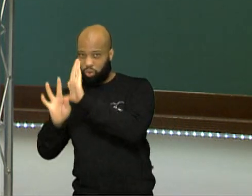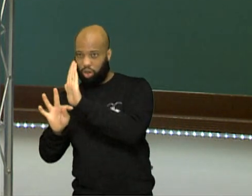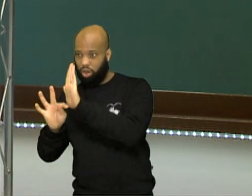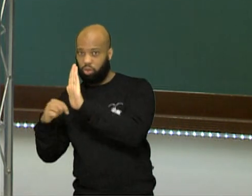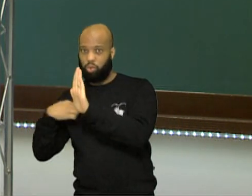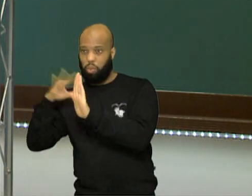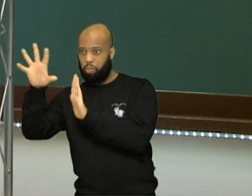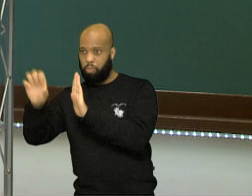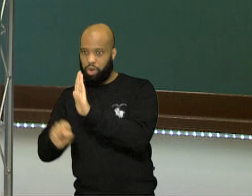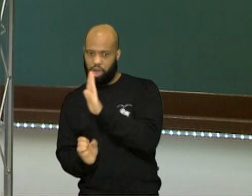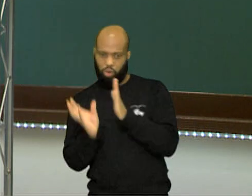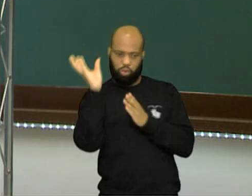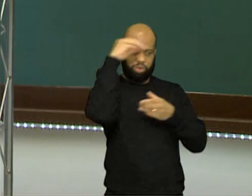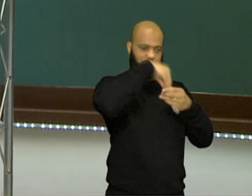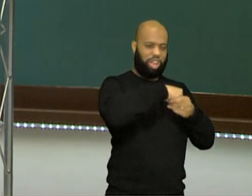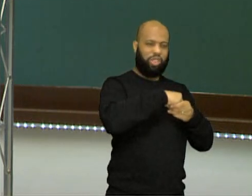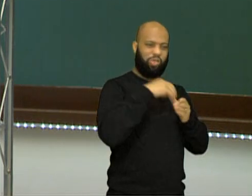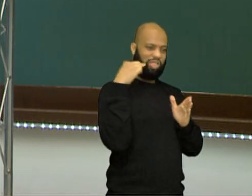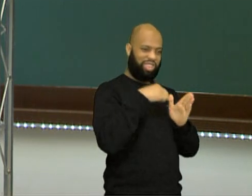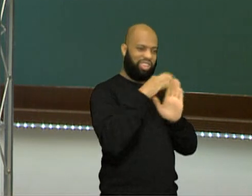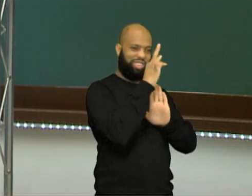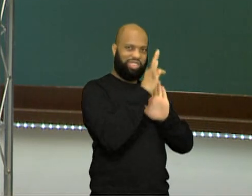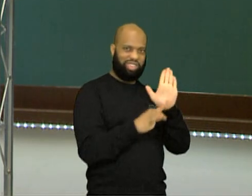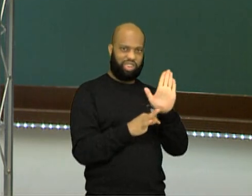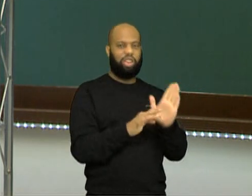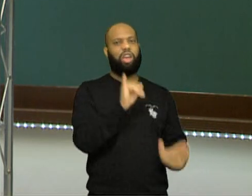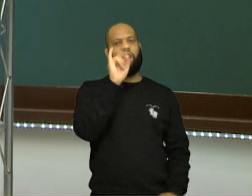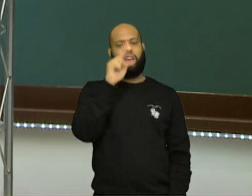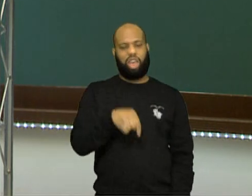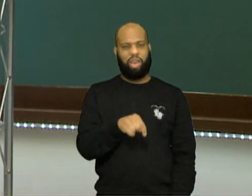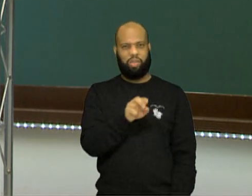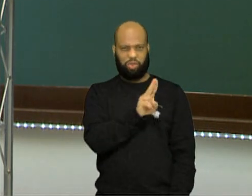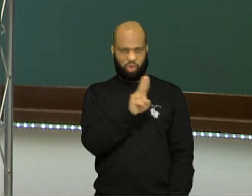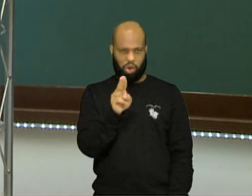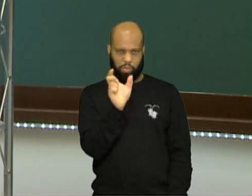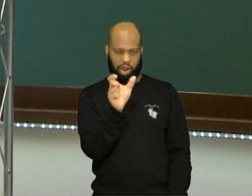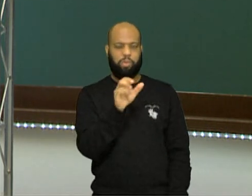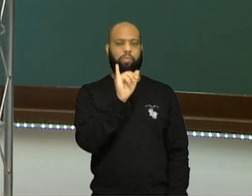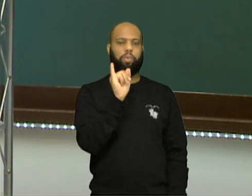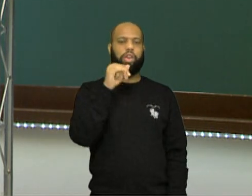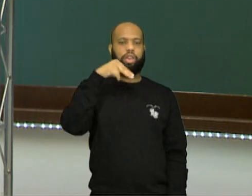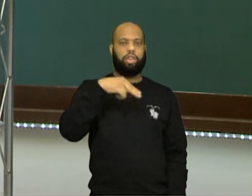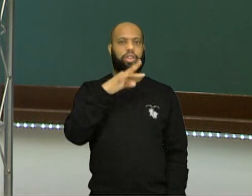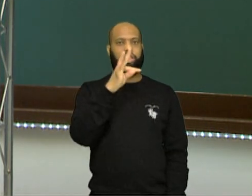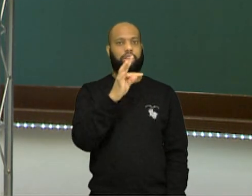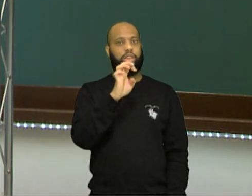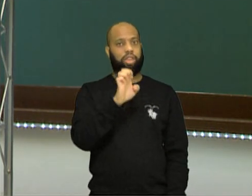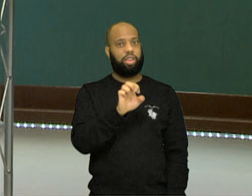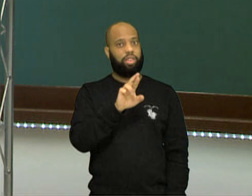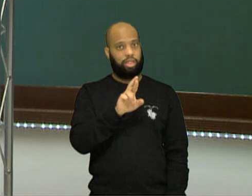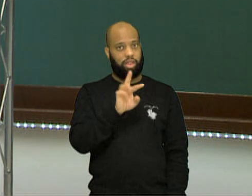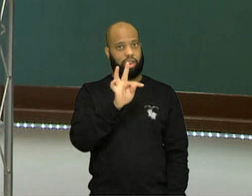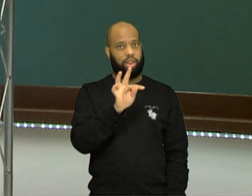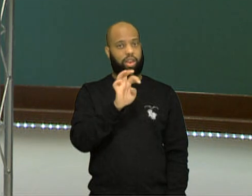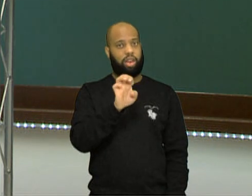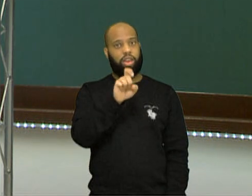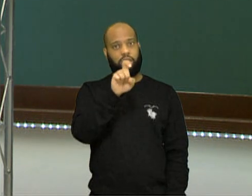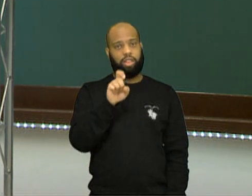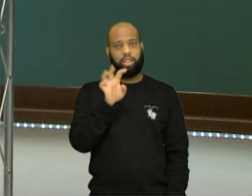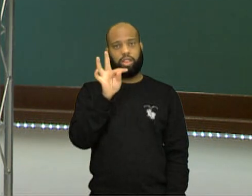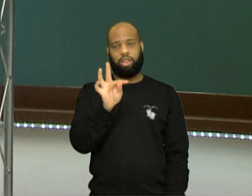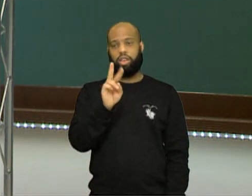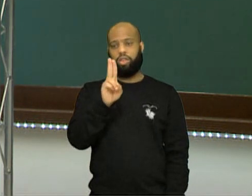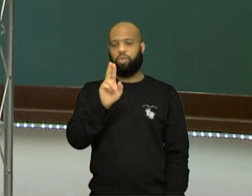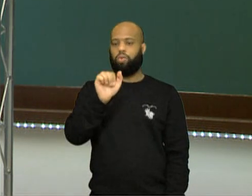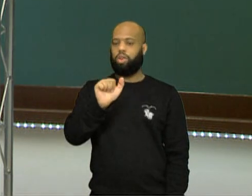é, dentro, textualidade, texto. Quando a gente vê um texto dentro do outro, lembre-se, quando a